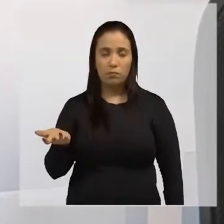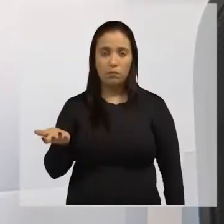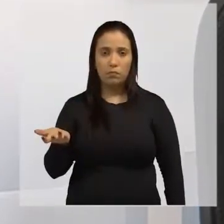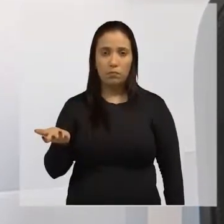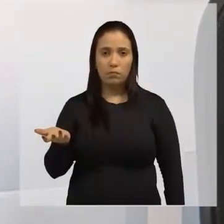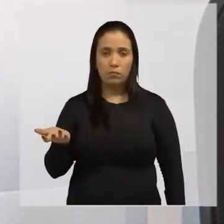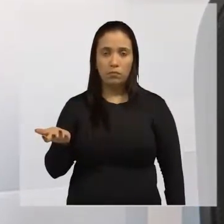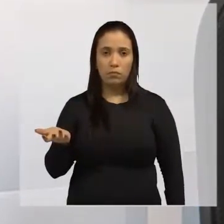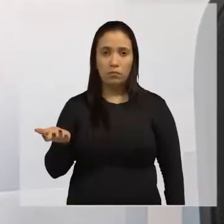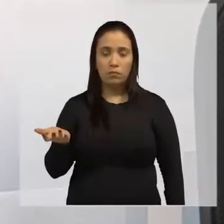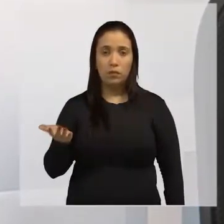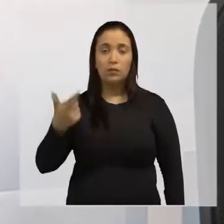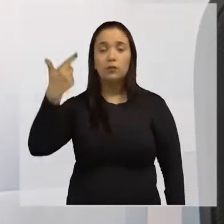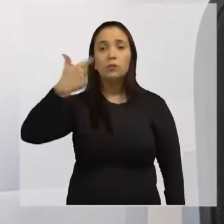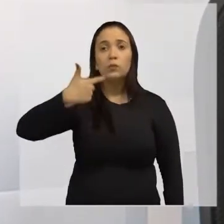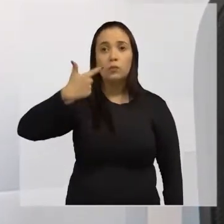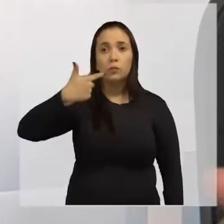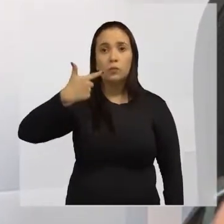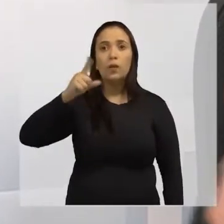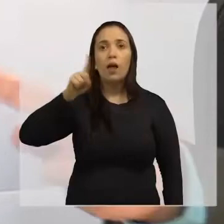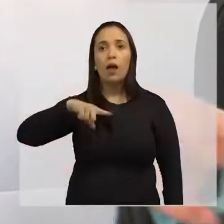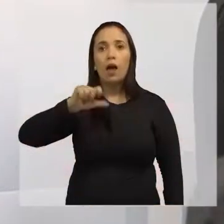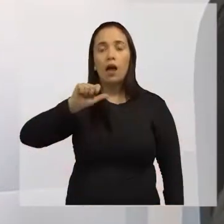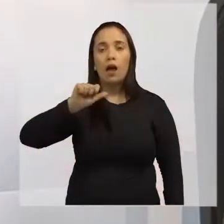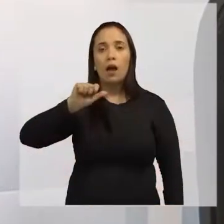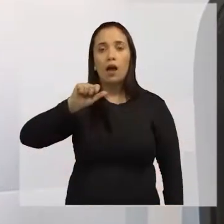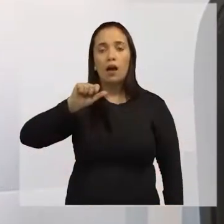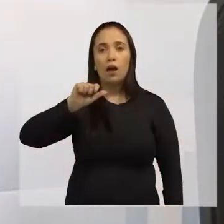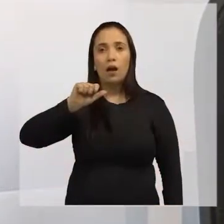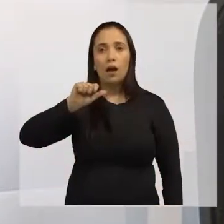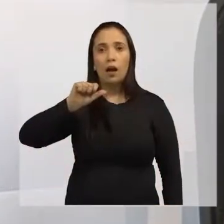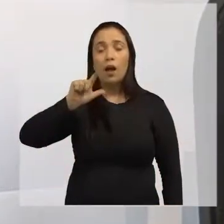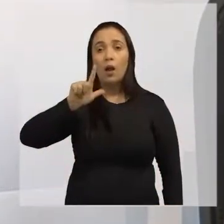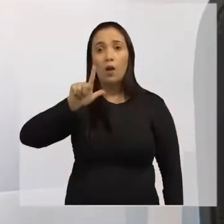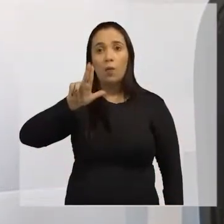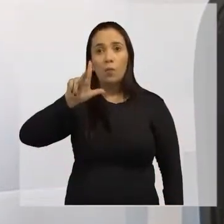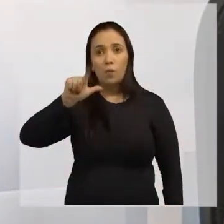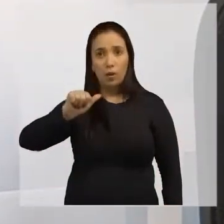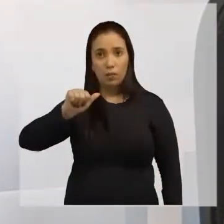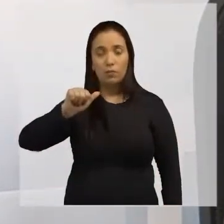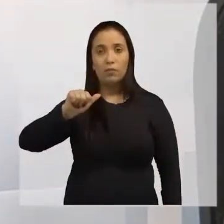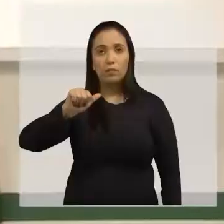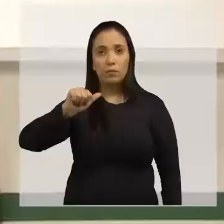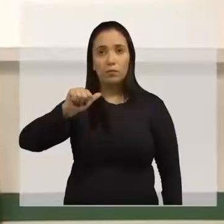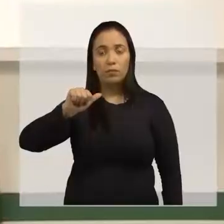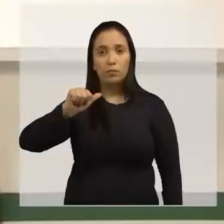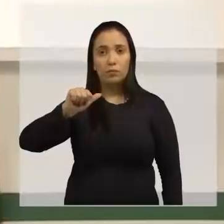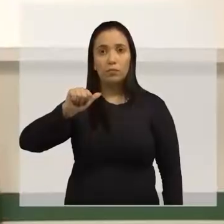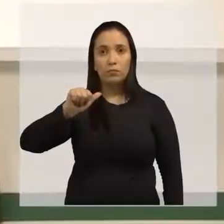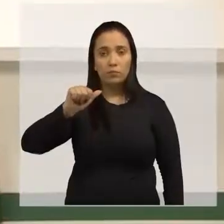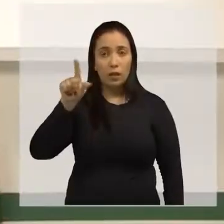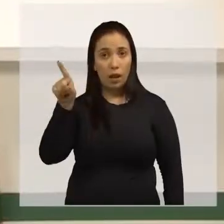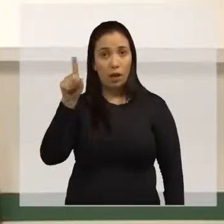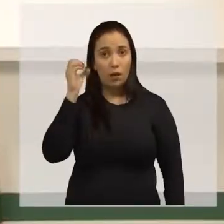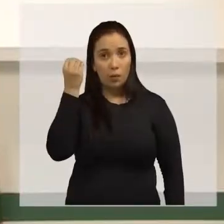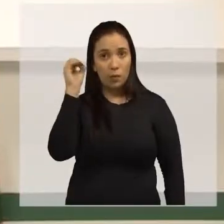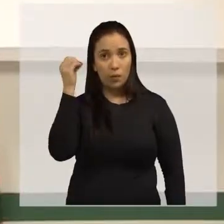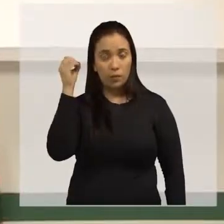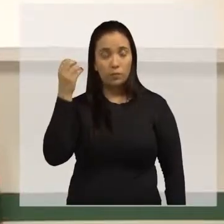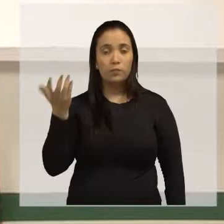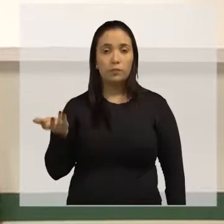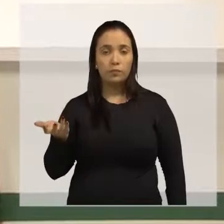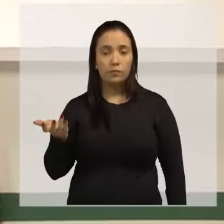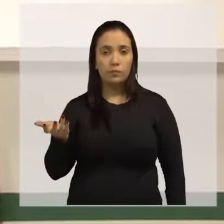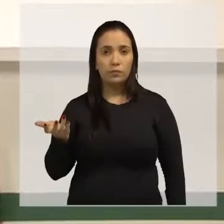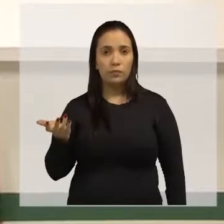Rapaz, o segundo colocado é o Álvaro Dias. Não, o segundo colocado é o Lula. Quando Lula. Você tira... No Rio Grande do Sul? No Rio Grande do Sul, quando você tira... o